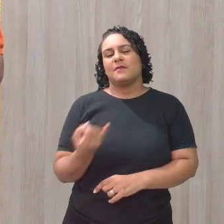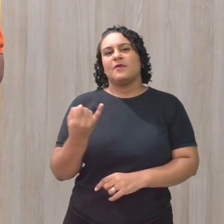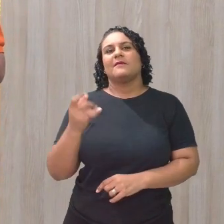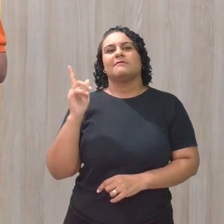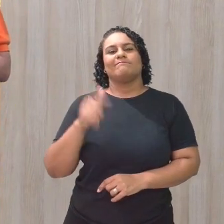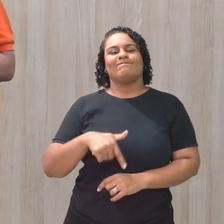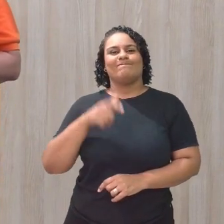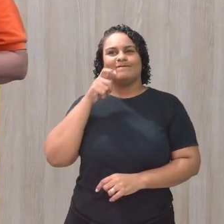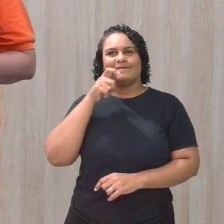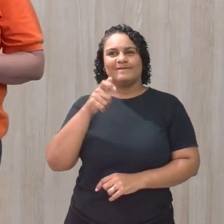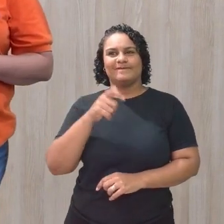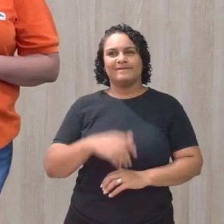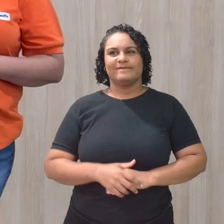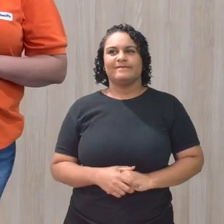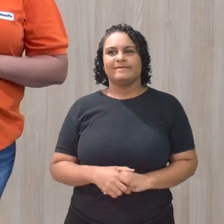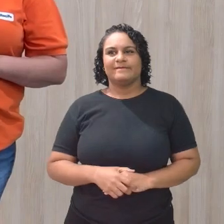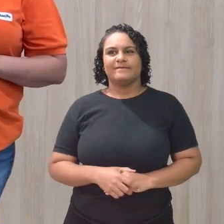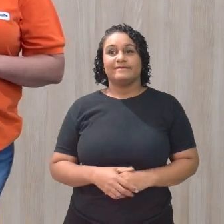interessante.